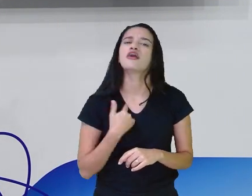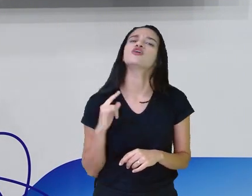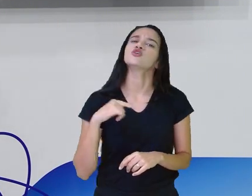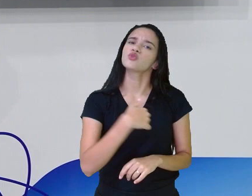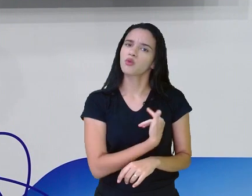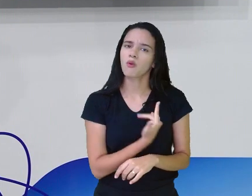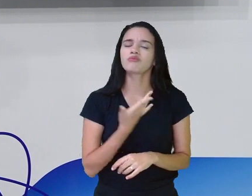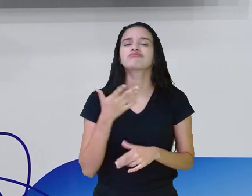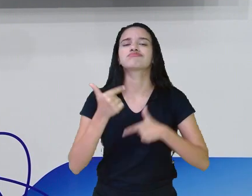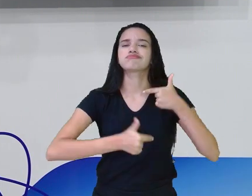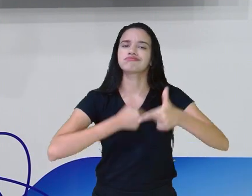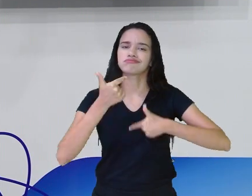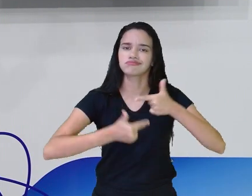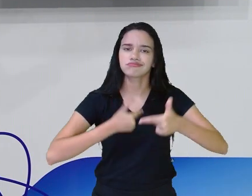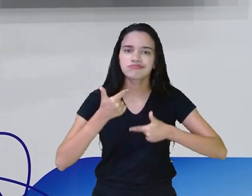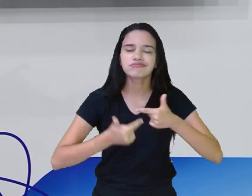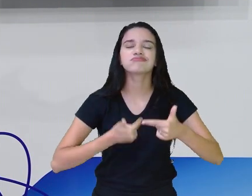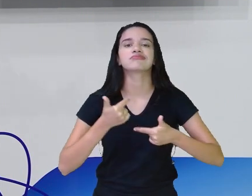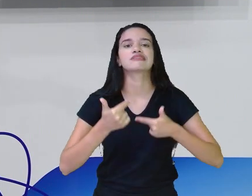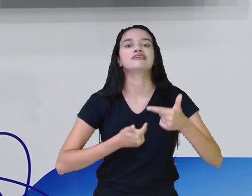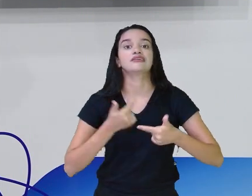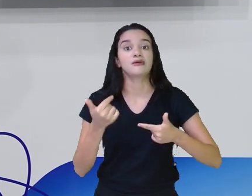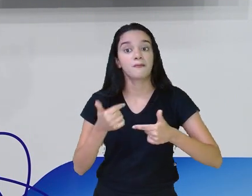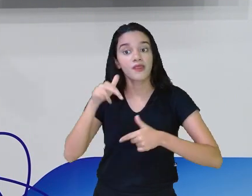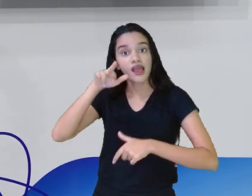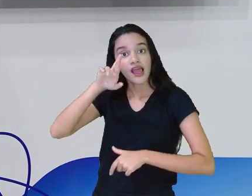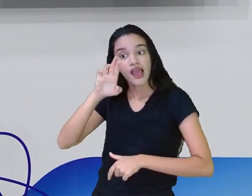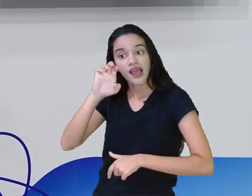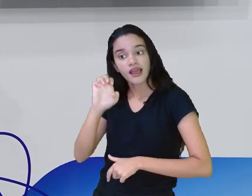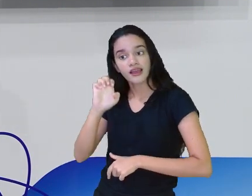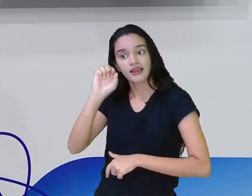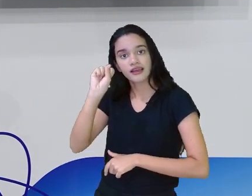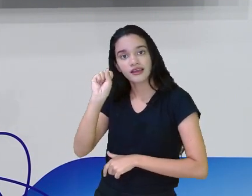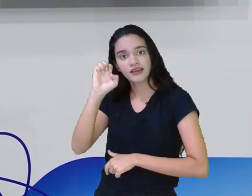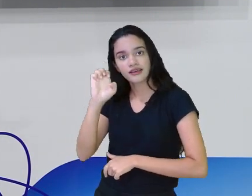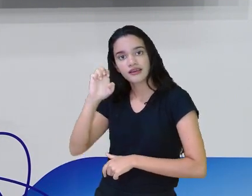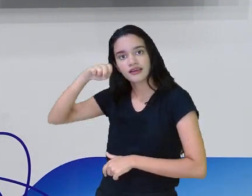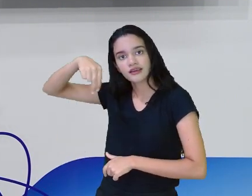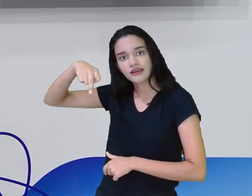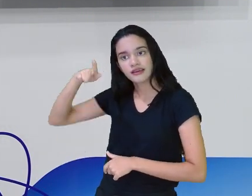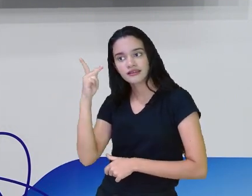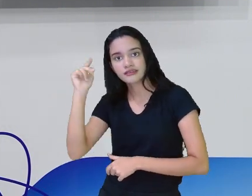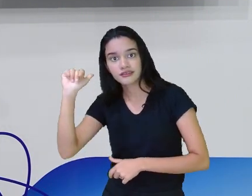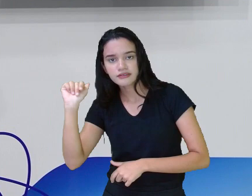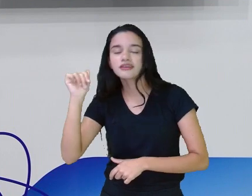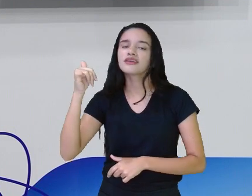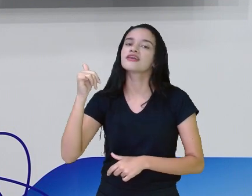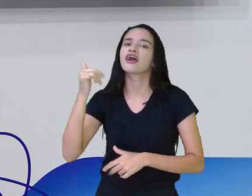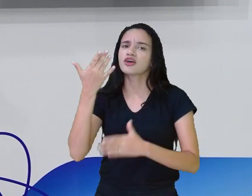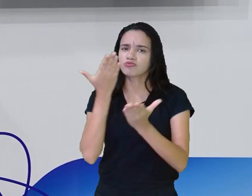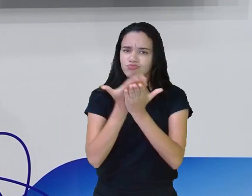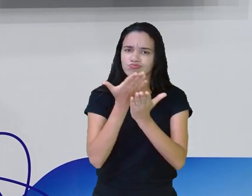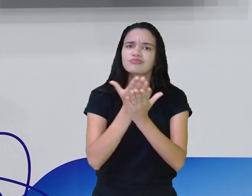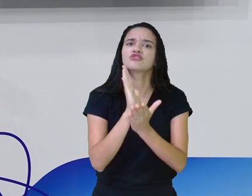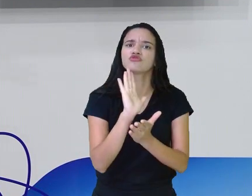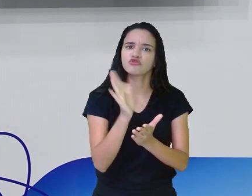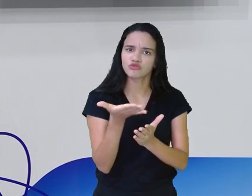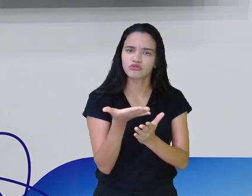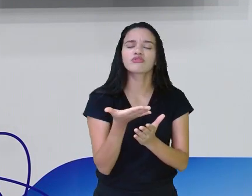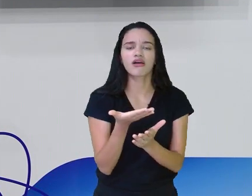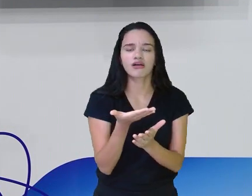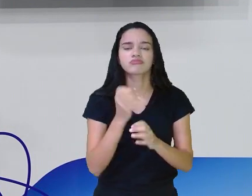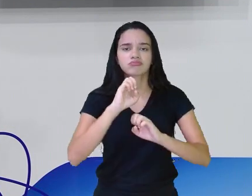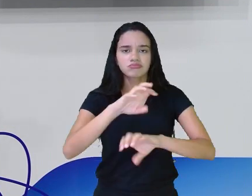tanto aqui, é quando a gente, no caso aqui, lê um livro e vai trazer a nossa opinião aqui, um pequeno resumo com a opinião.